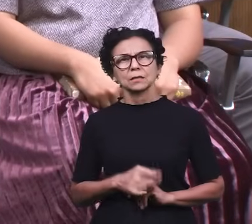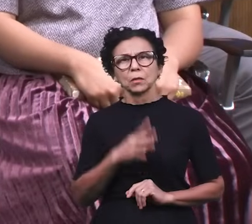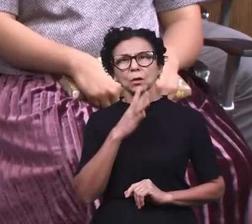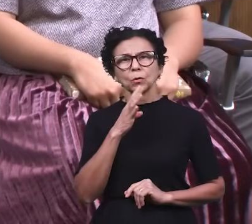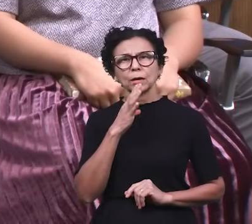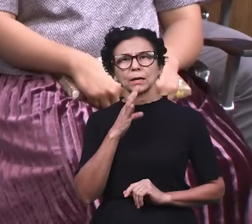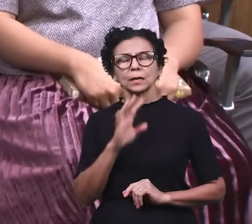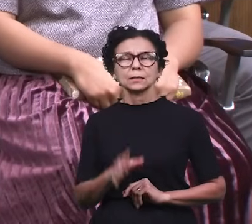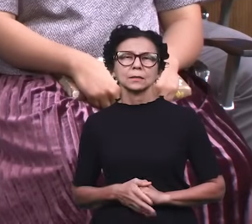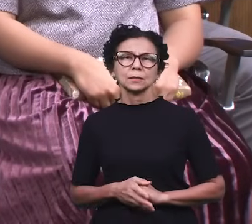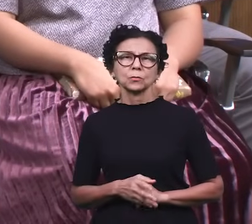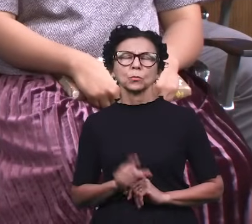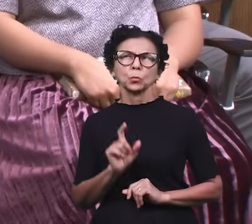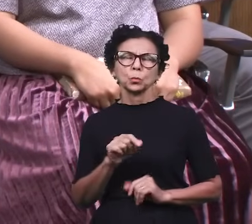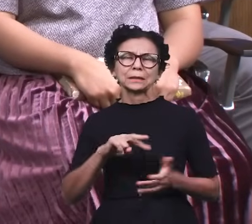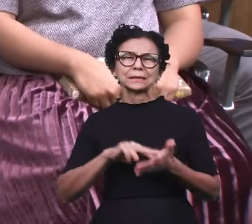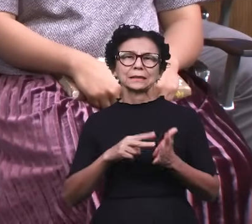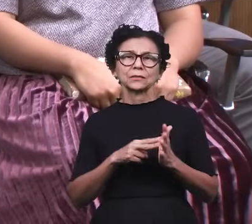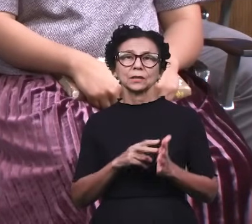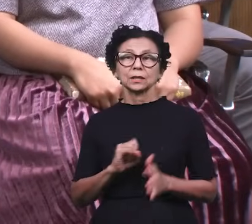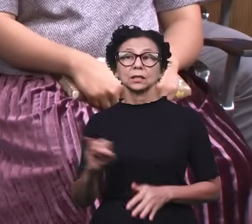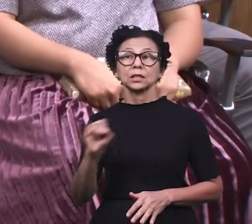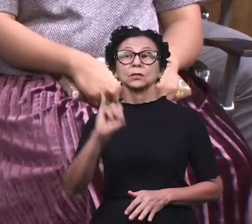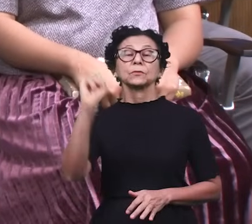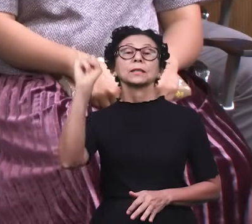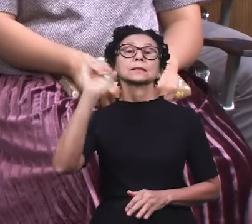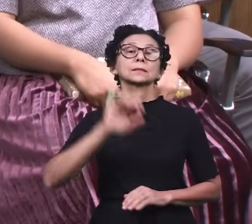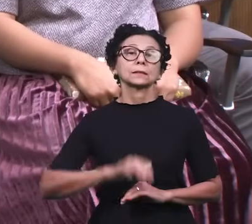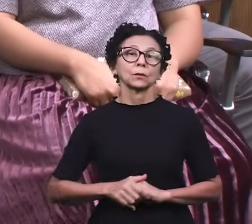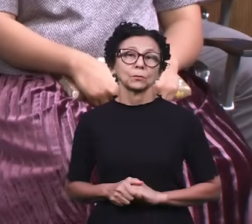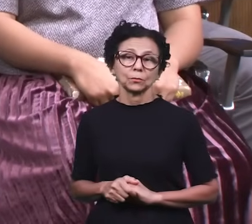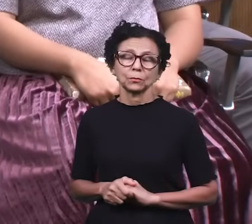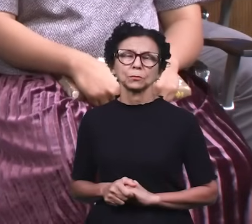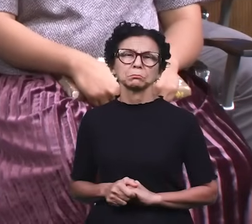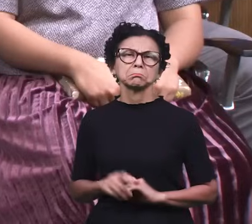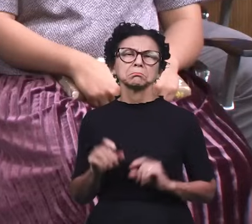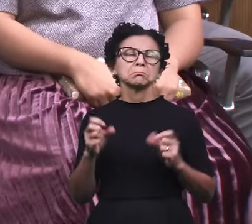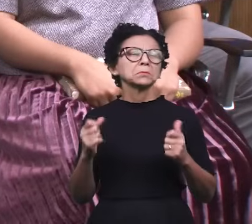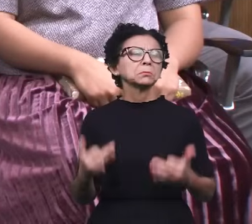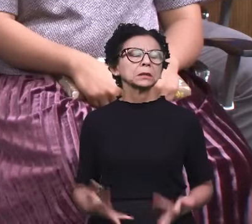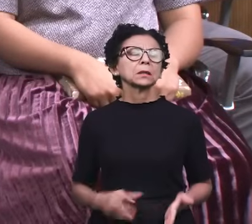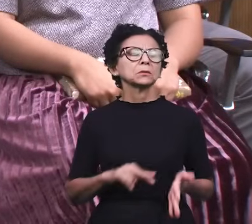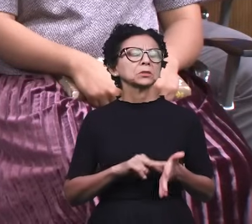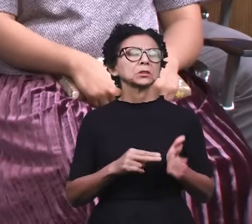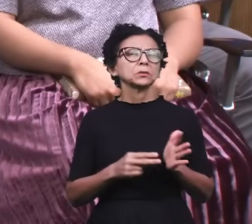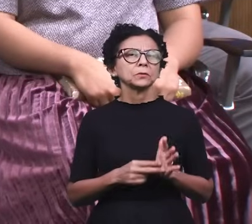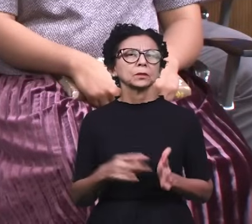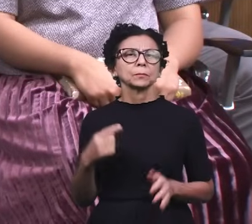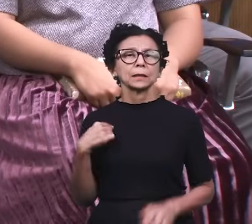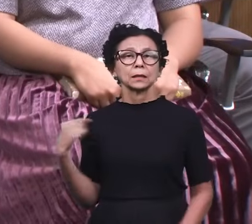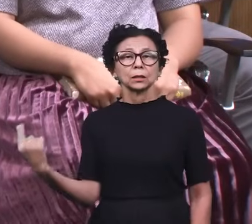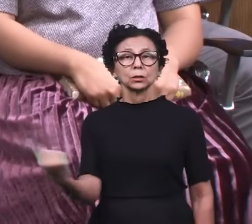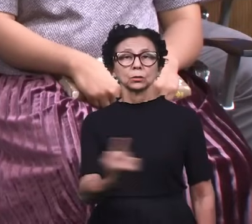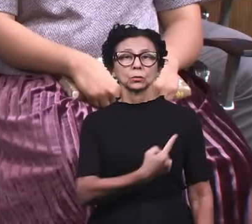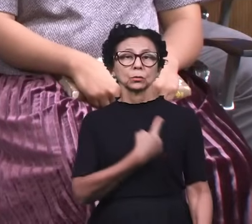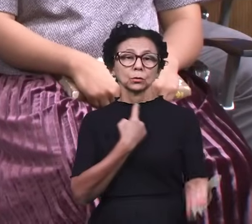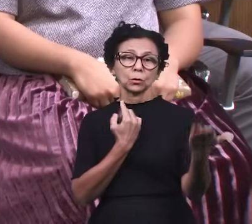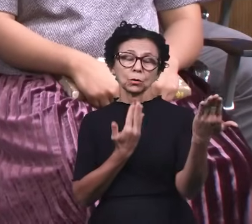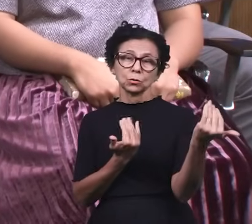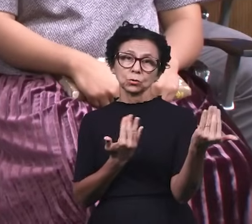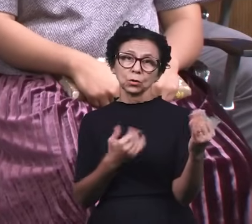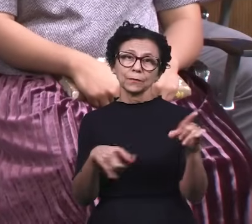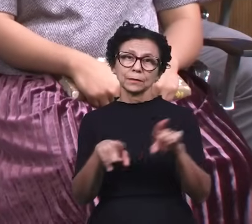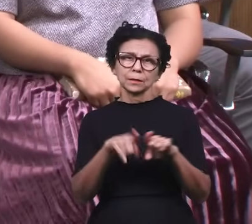a palavra inflação. Se ele puder dar uma rapidinha, uma resumida do que significa para nós, tanto nós,